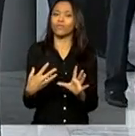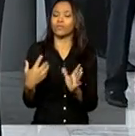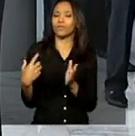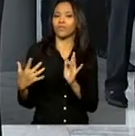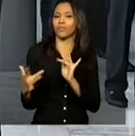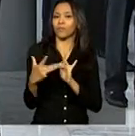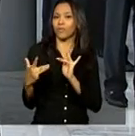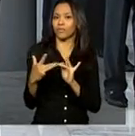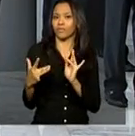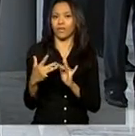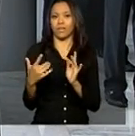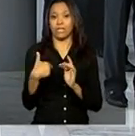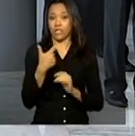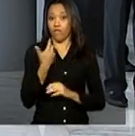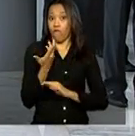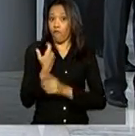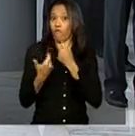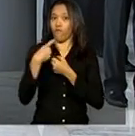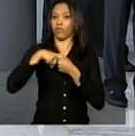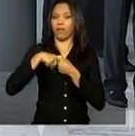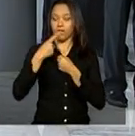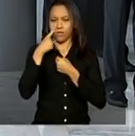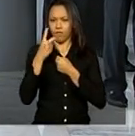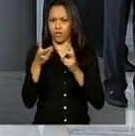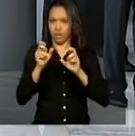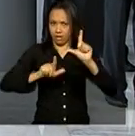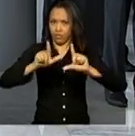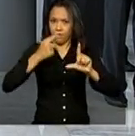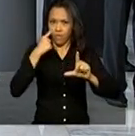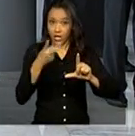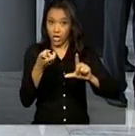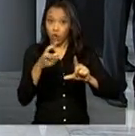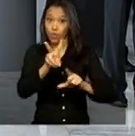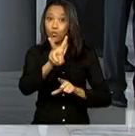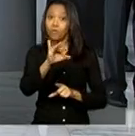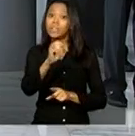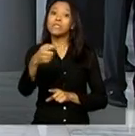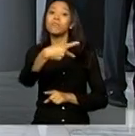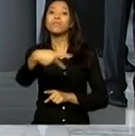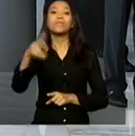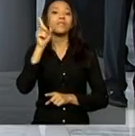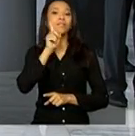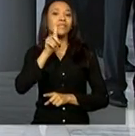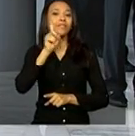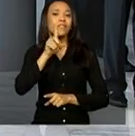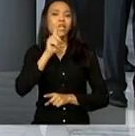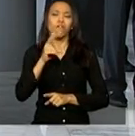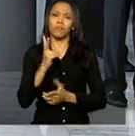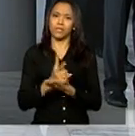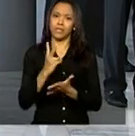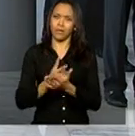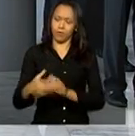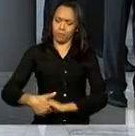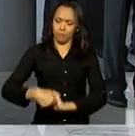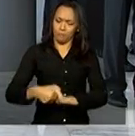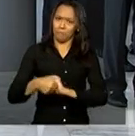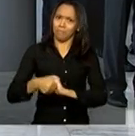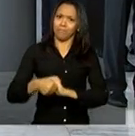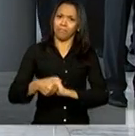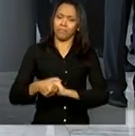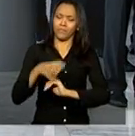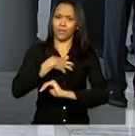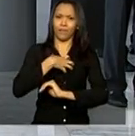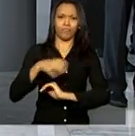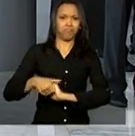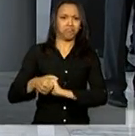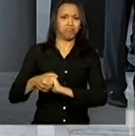nós voltarmos alguns minutos na transmissão, nós vamos ver, por exemplo, que o vice-presidente americano foi bastante efusivo no seu cumprimento com a presidente Dilma